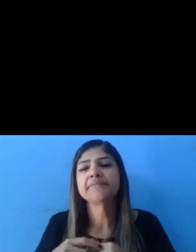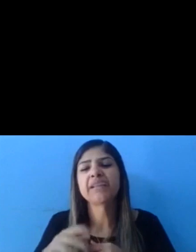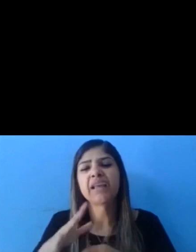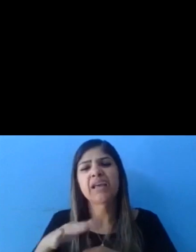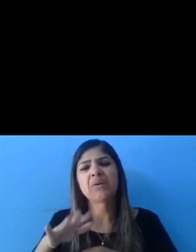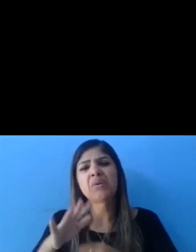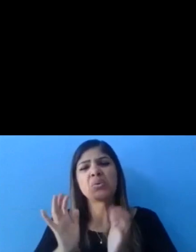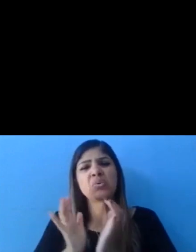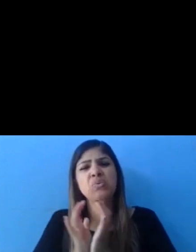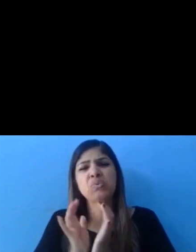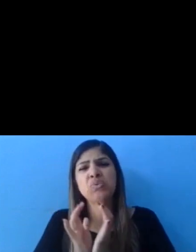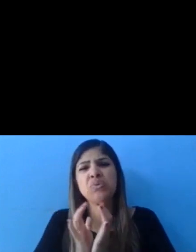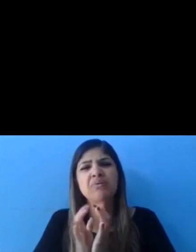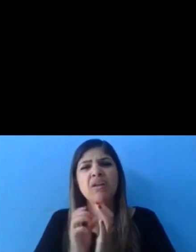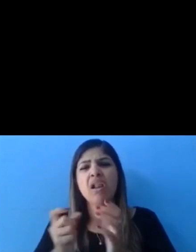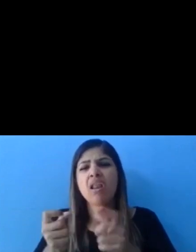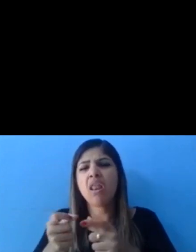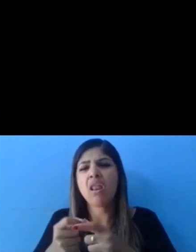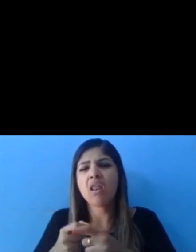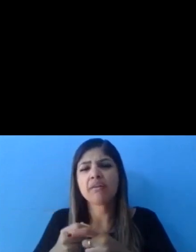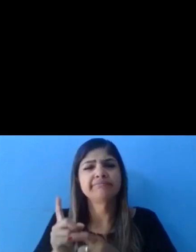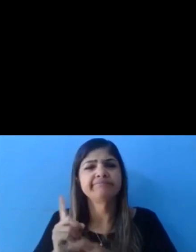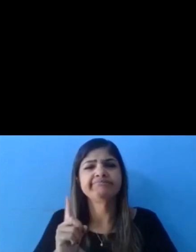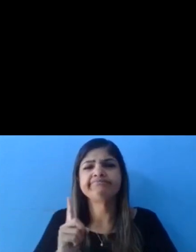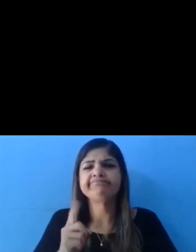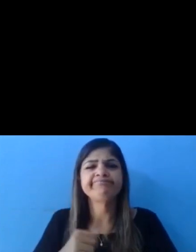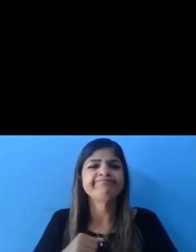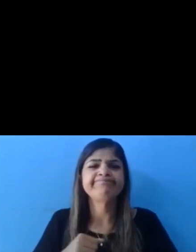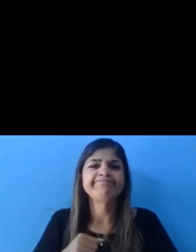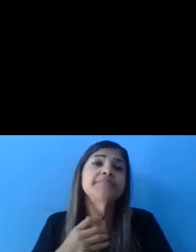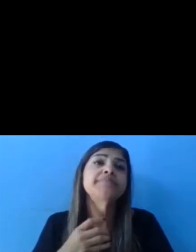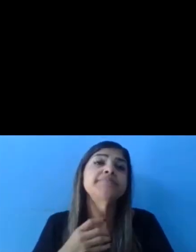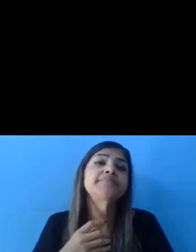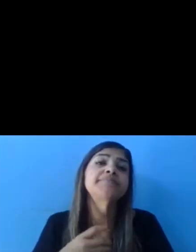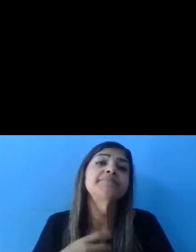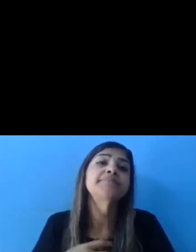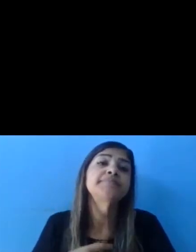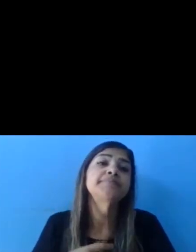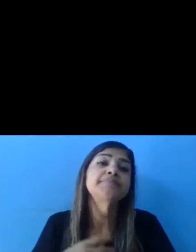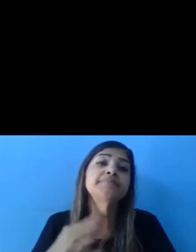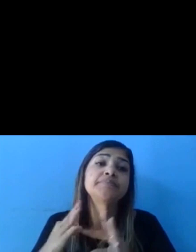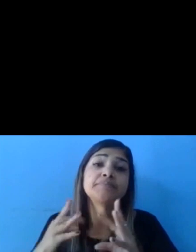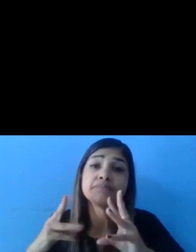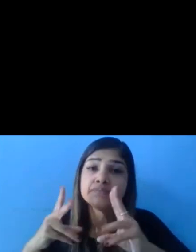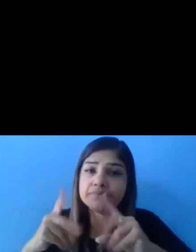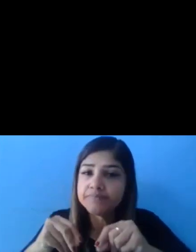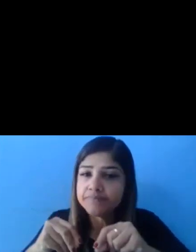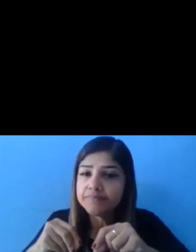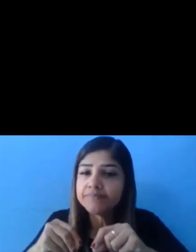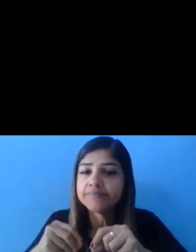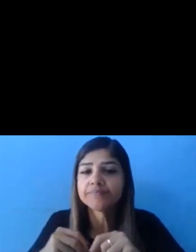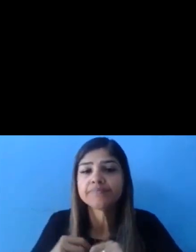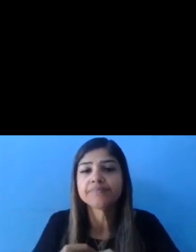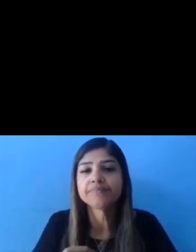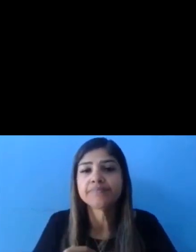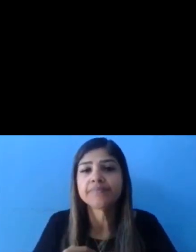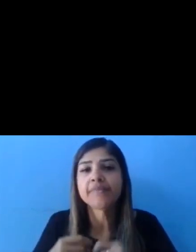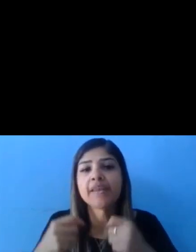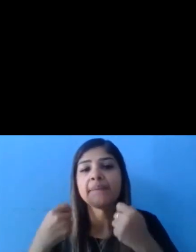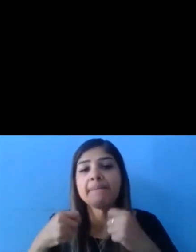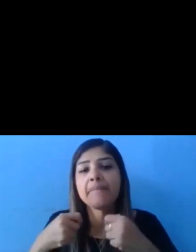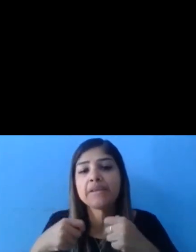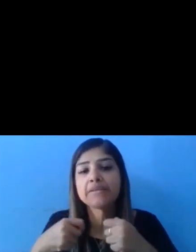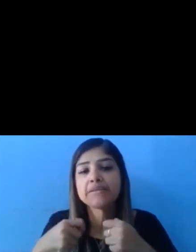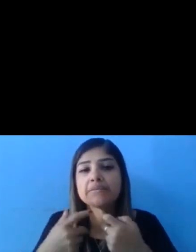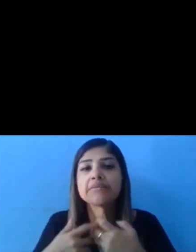turma foi para empresas super pequenas, startups. Não era o padrão da época. As disciplinas do que uma empresa precisa para fazer acontecer, né,